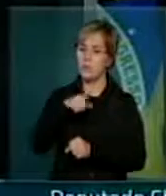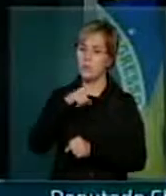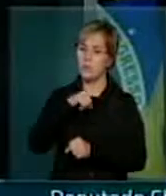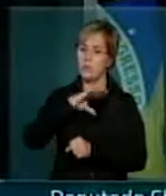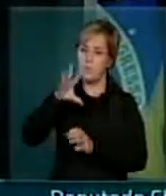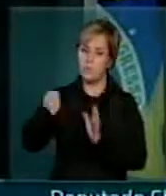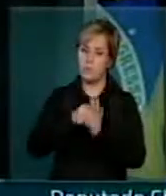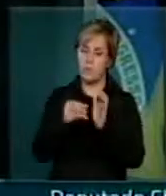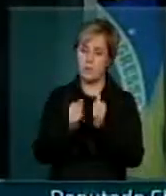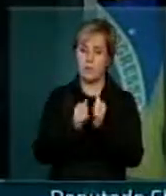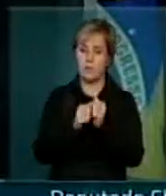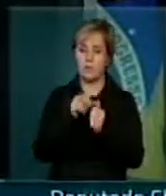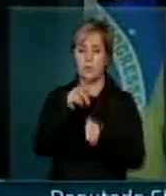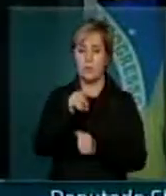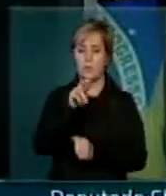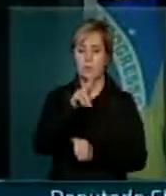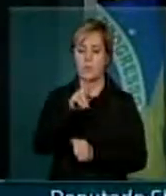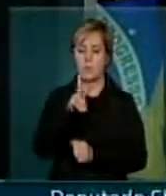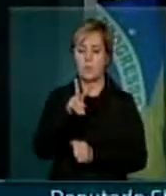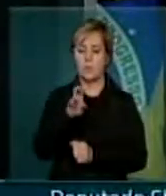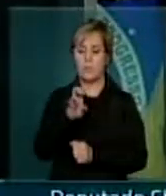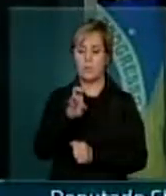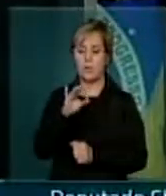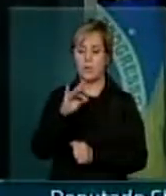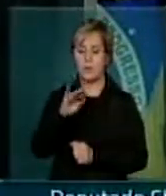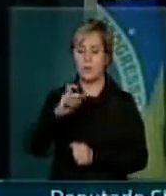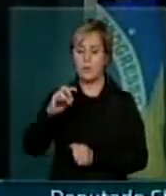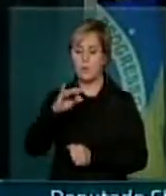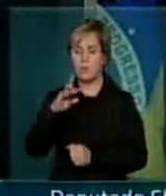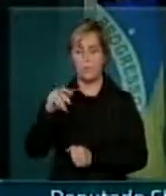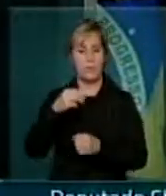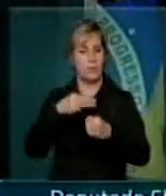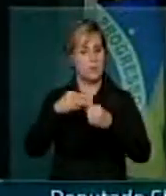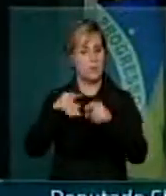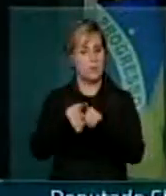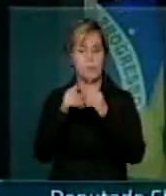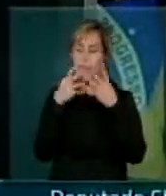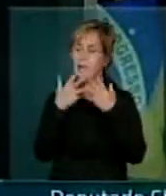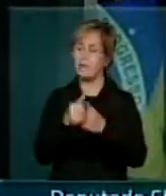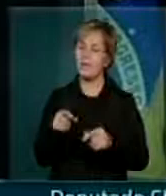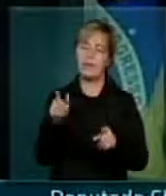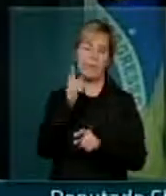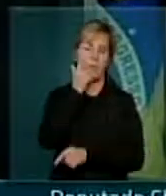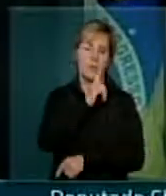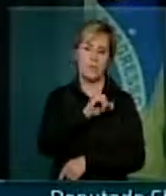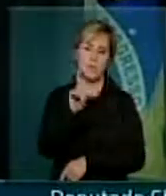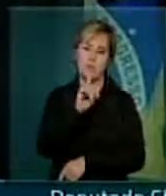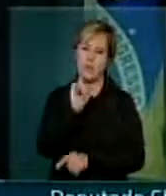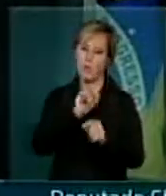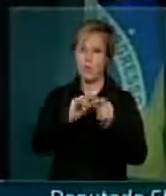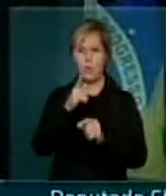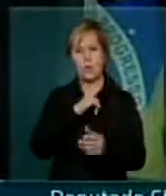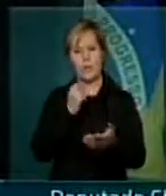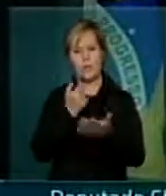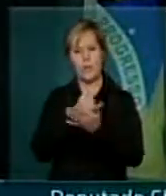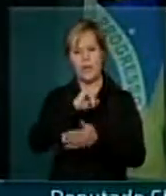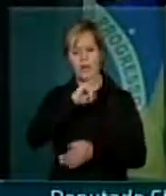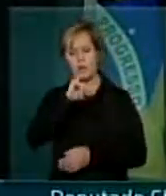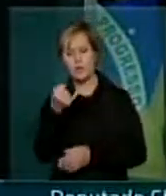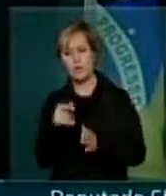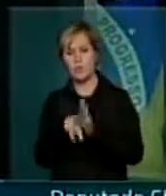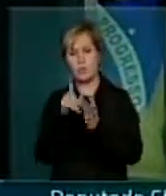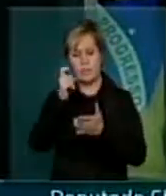na Previdência. Os municípios não suportam. Ora, o que se paga de juros da